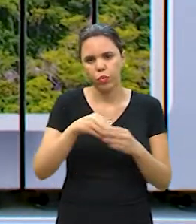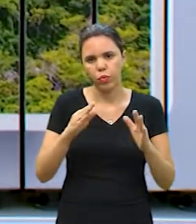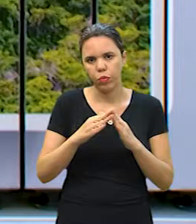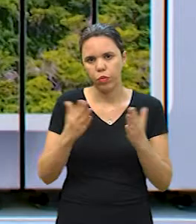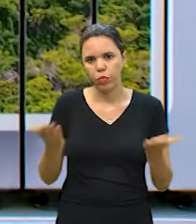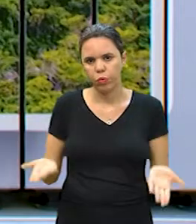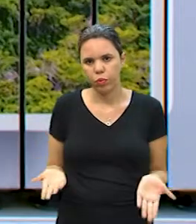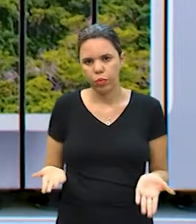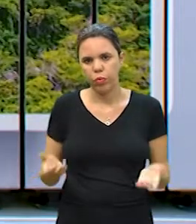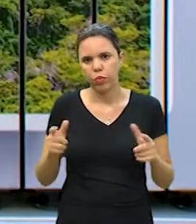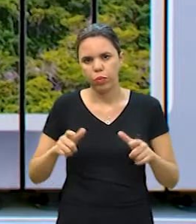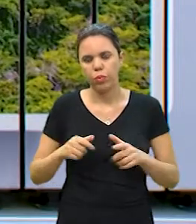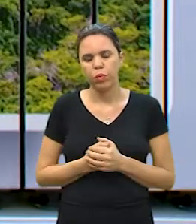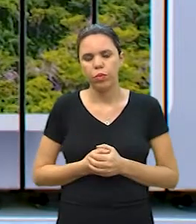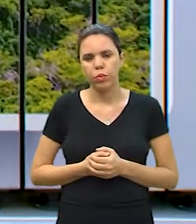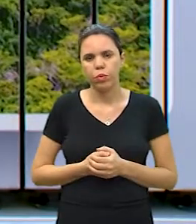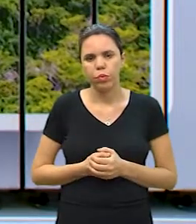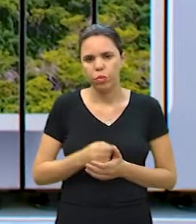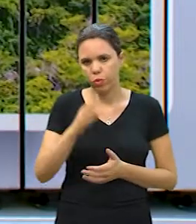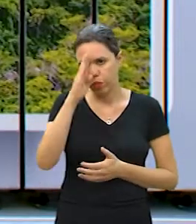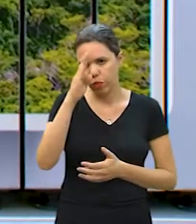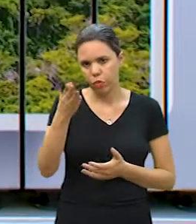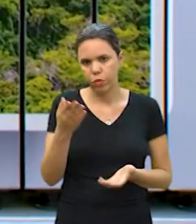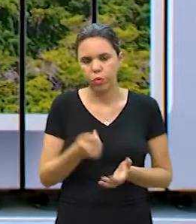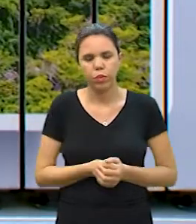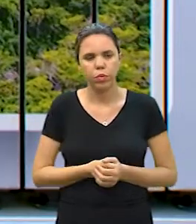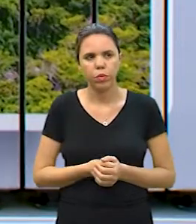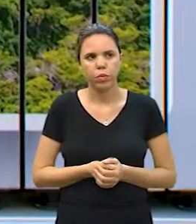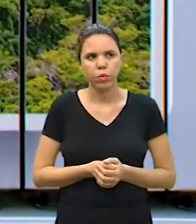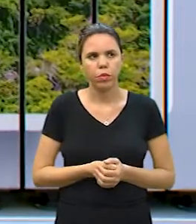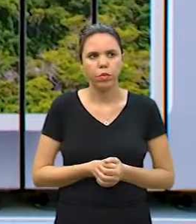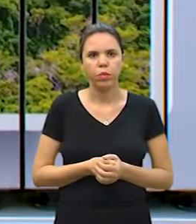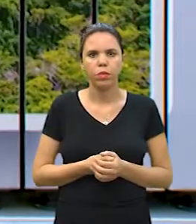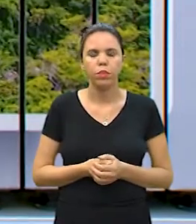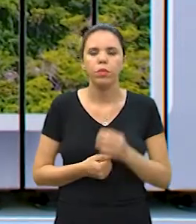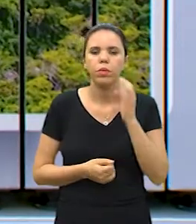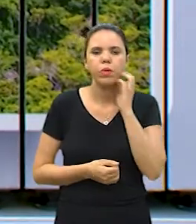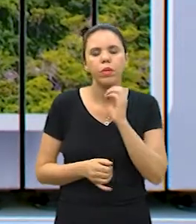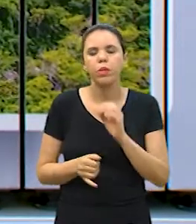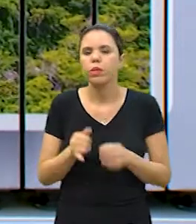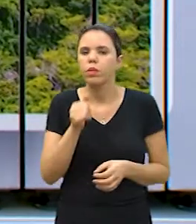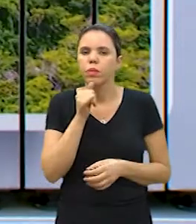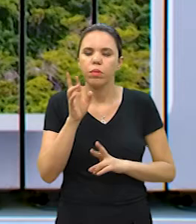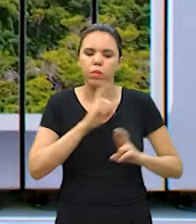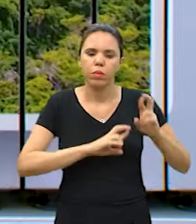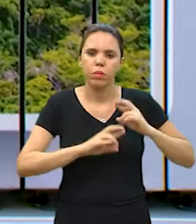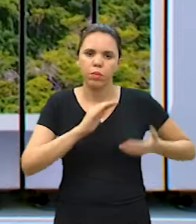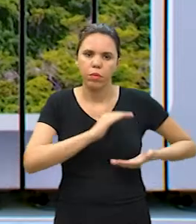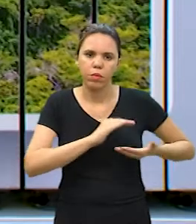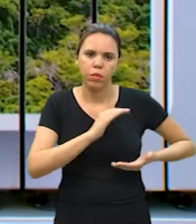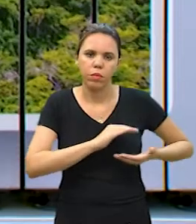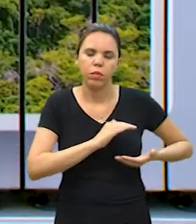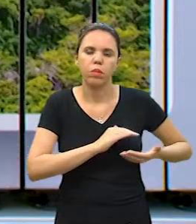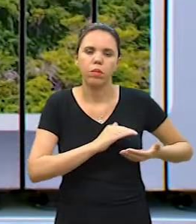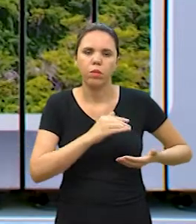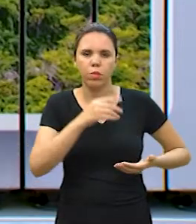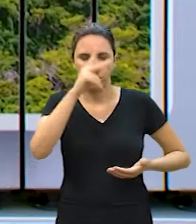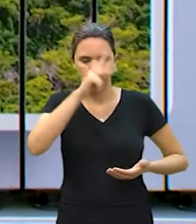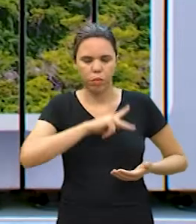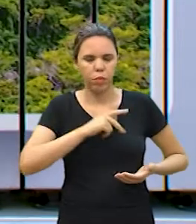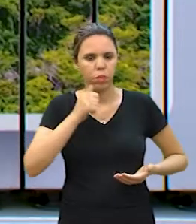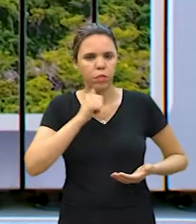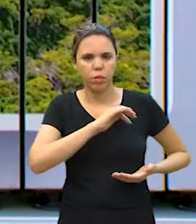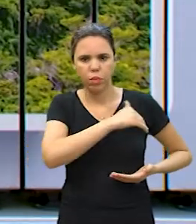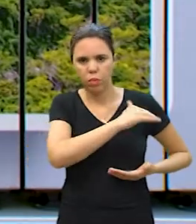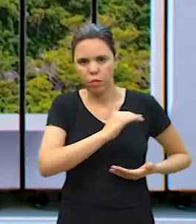da casa, dentro daquele espaço, ele é super fundamental para orientar, por exemplo, a questão do autoexame. Né? Eu vejo